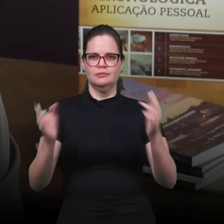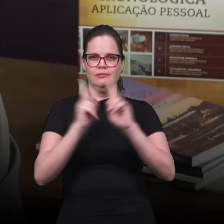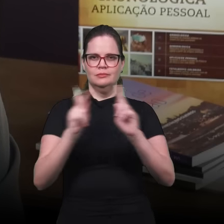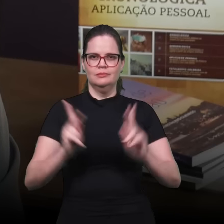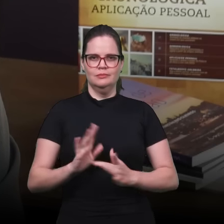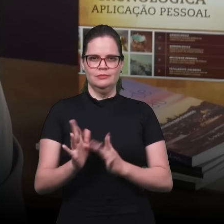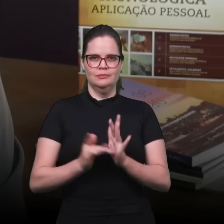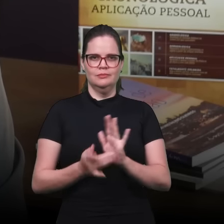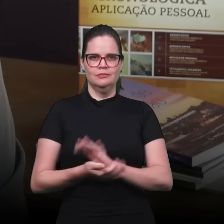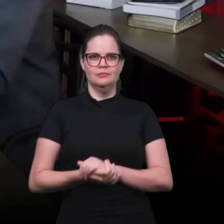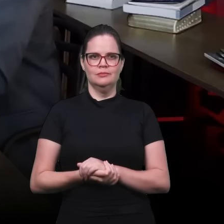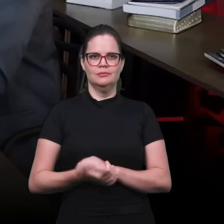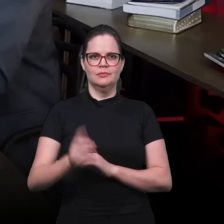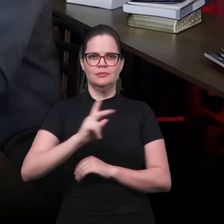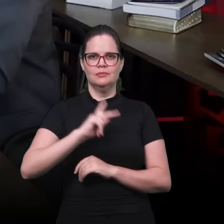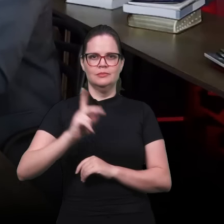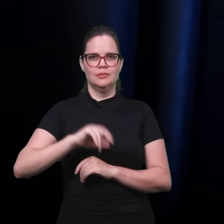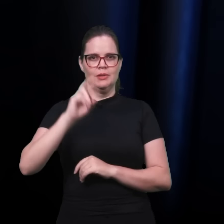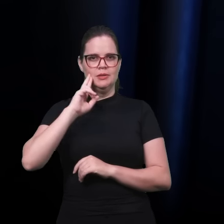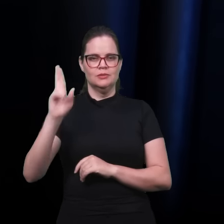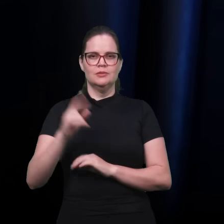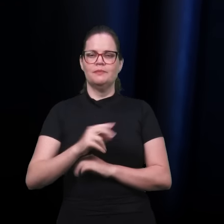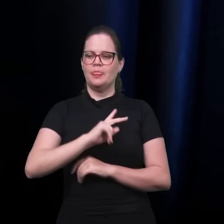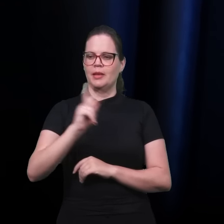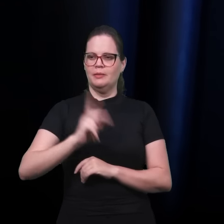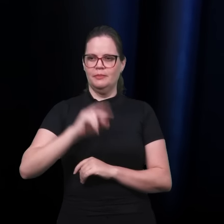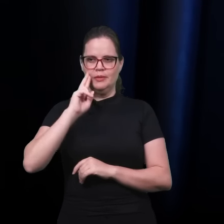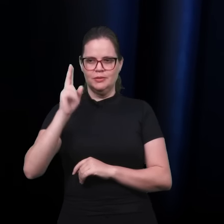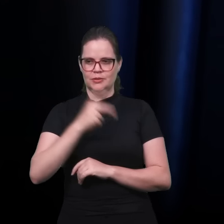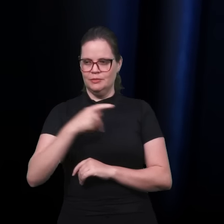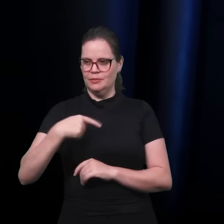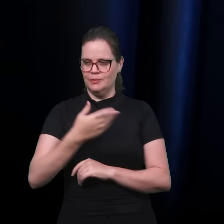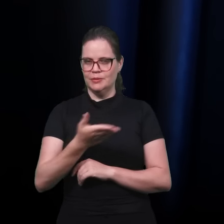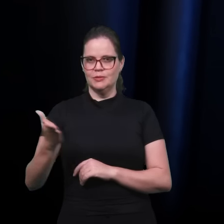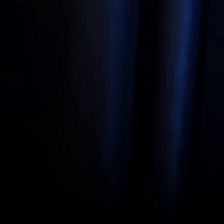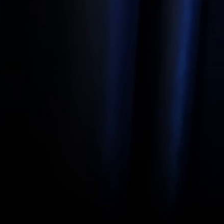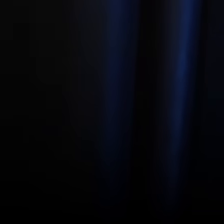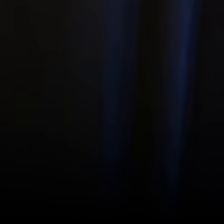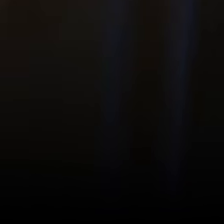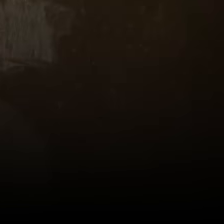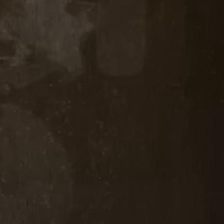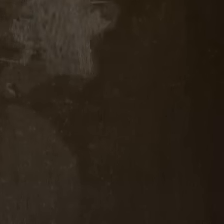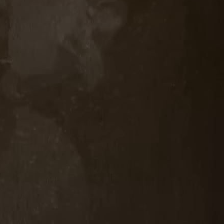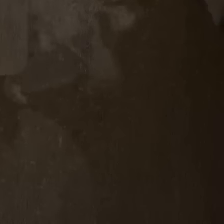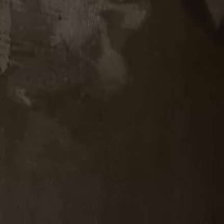paz do Senhor Jesus. A paz do Senhor, pastor Roberto. A paz do Senhor, pastor Alex. A paz do Senhor a todos.